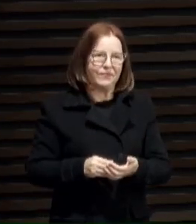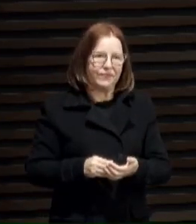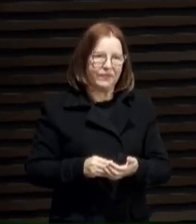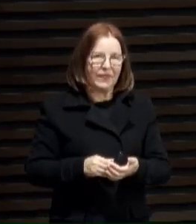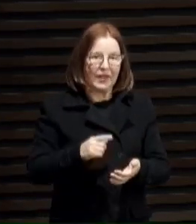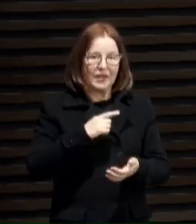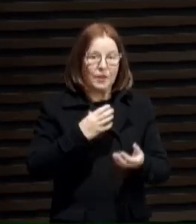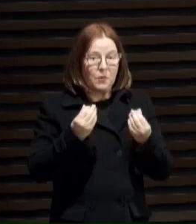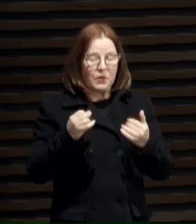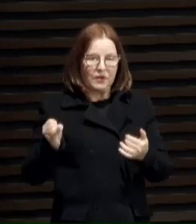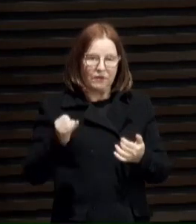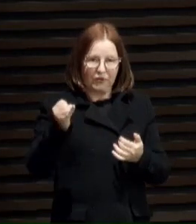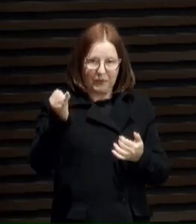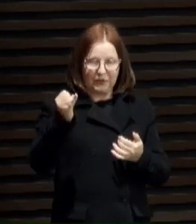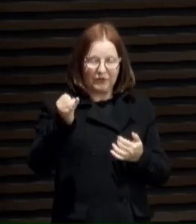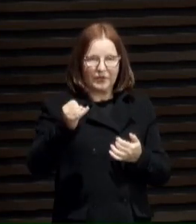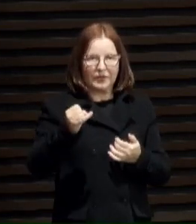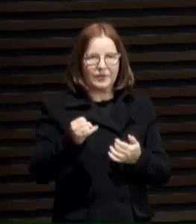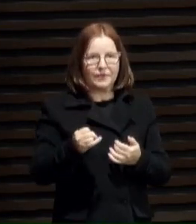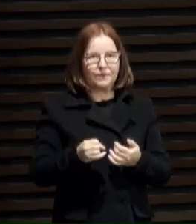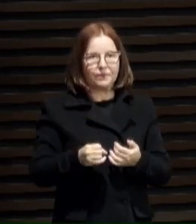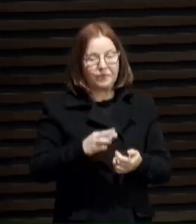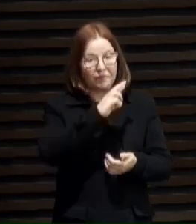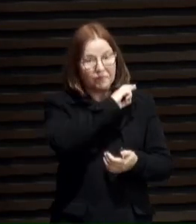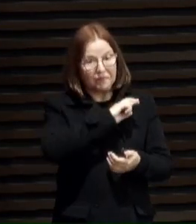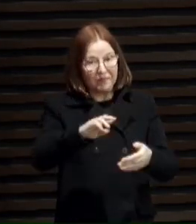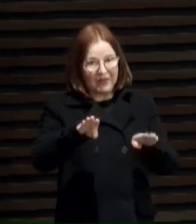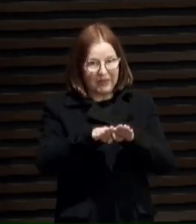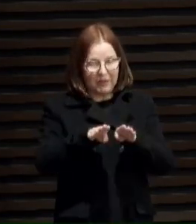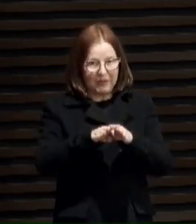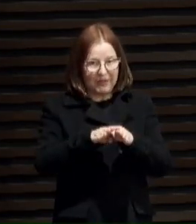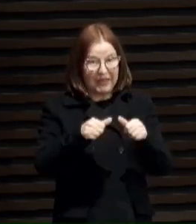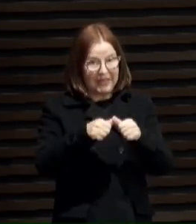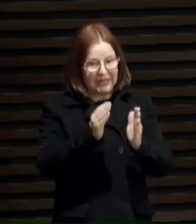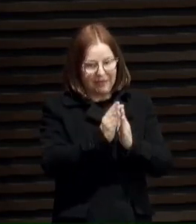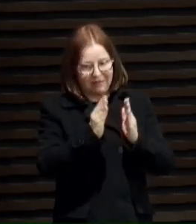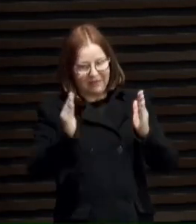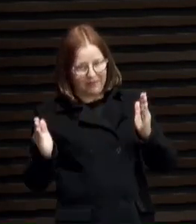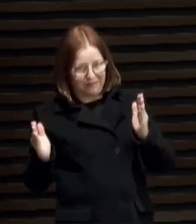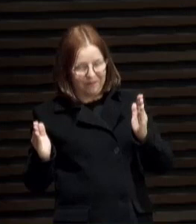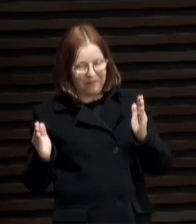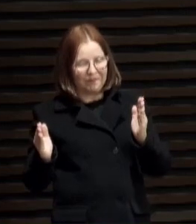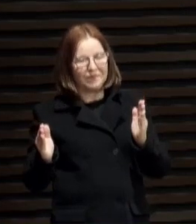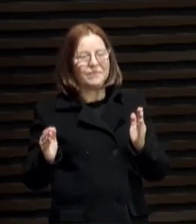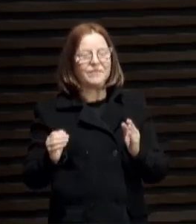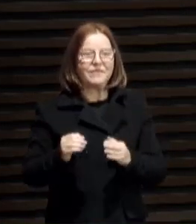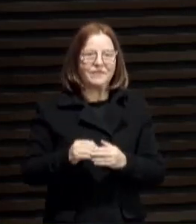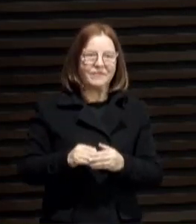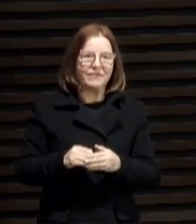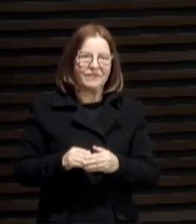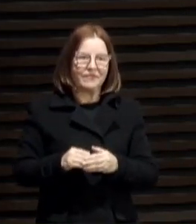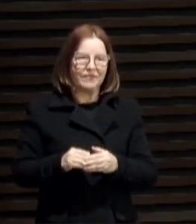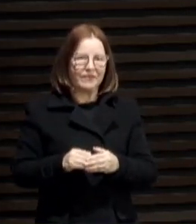muitas informações de ordem moral e religiosa sobre o período, encerrando em um forte